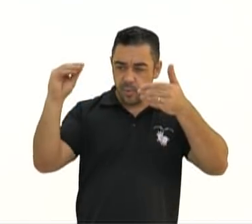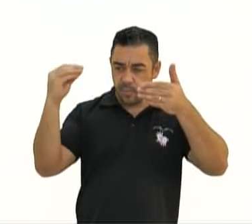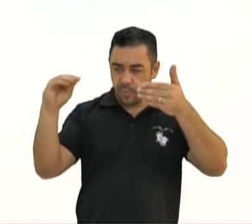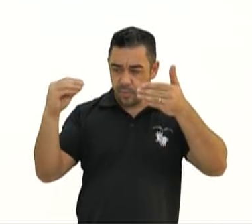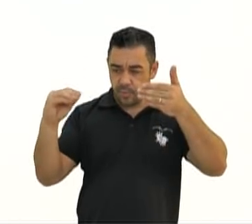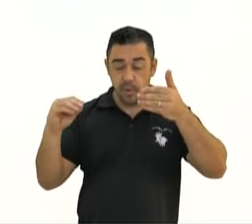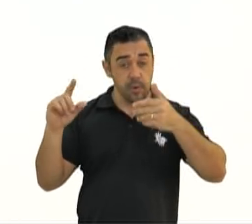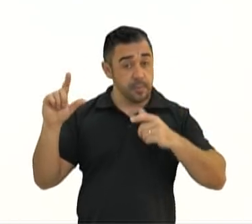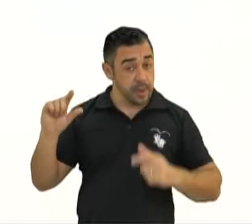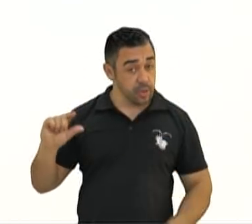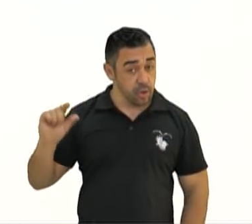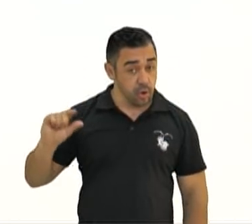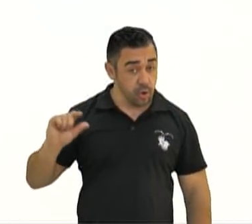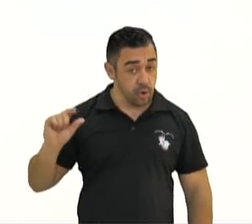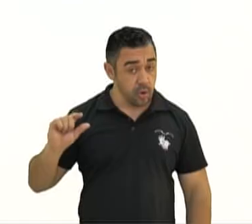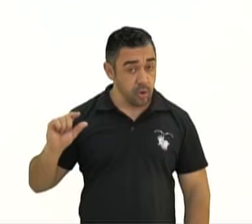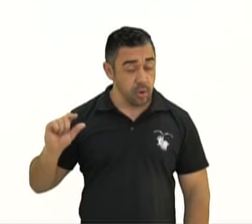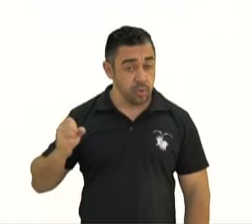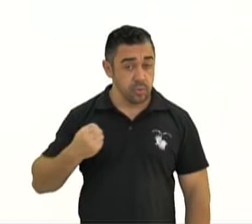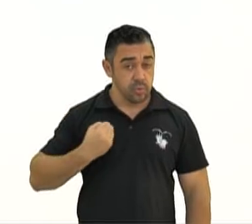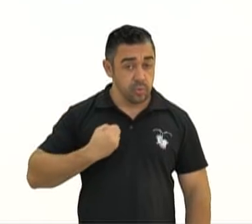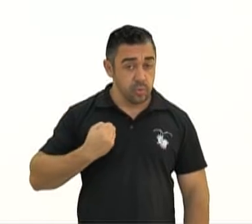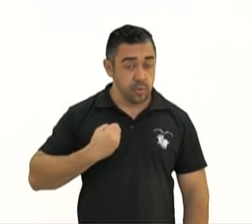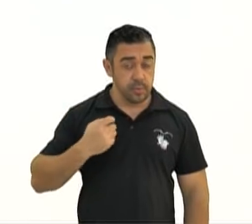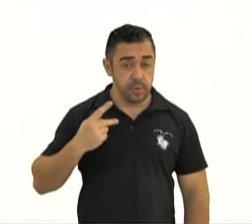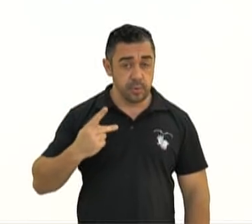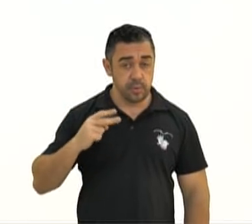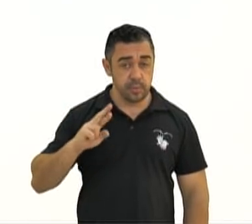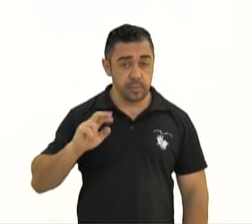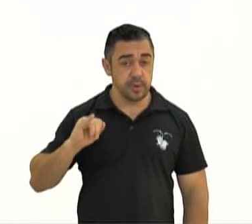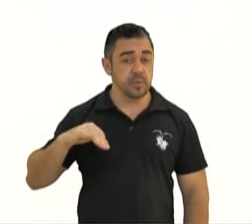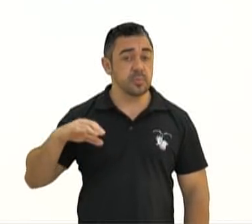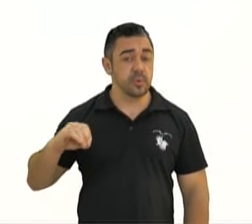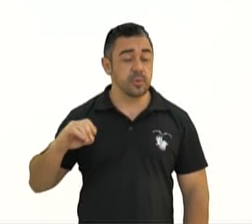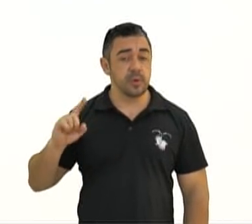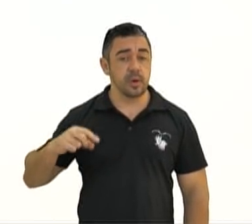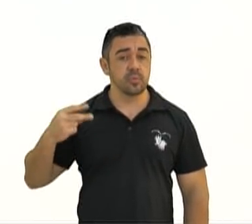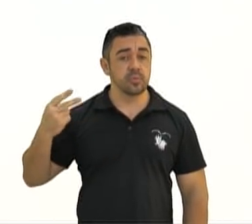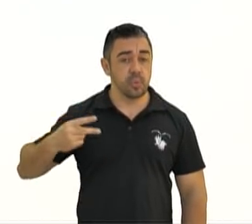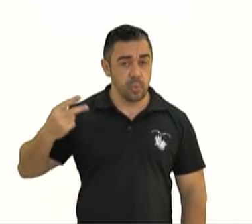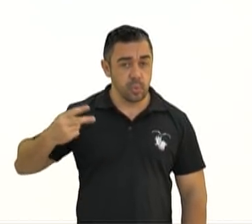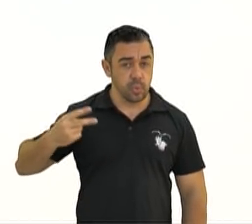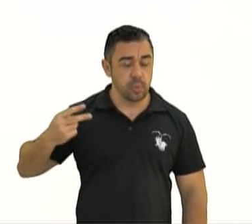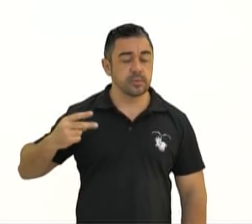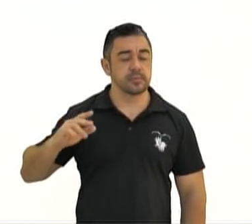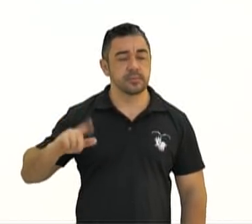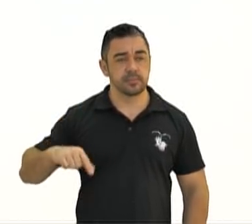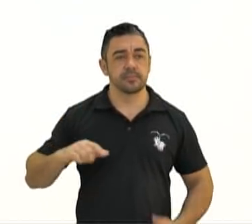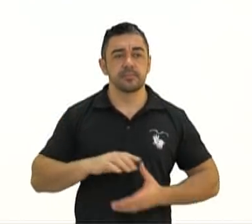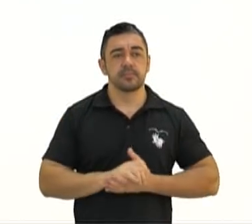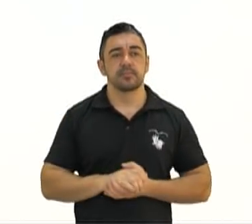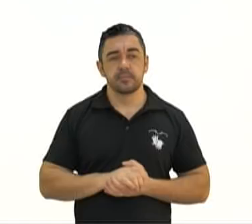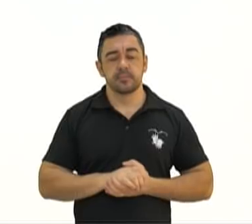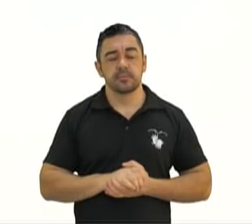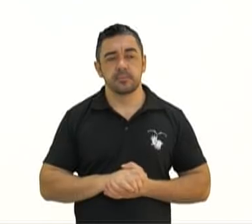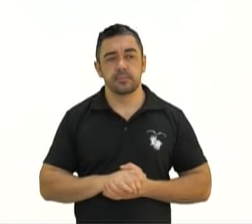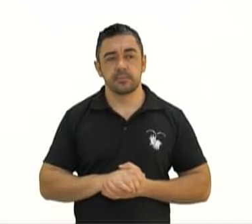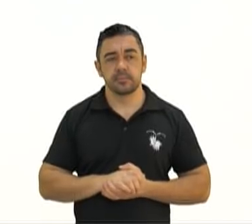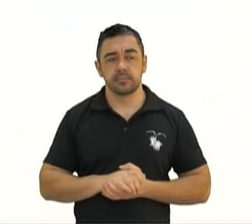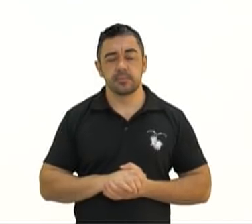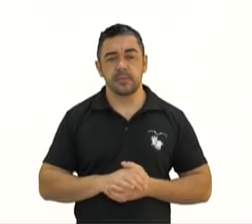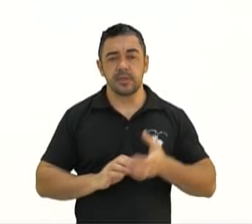começo pelo menor número primo. Quem que é o menor número primo? O 2, né? Então, vamos